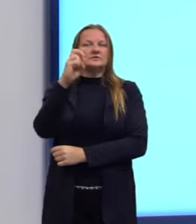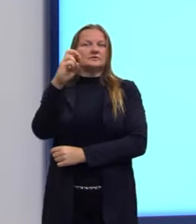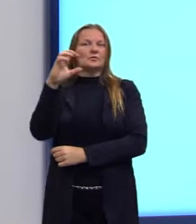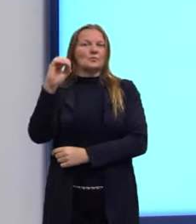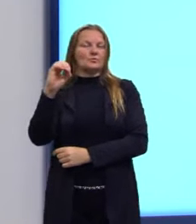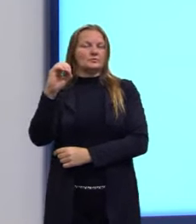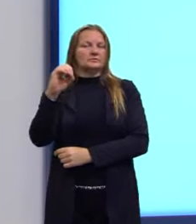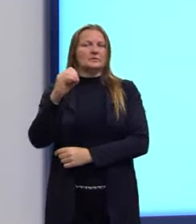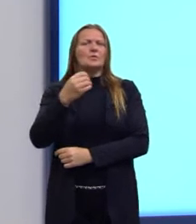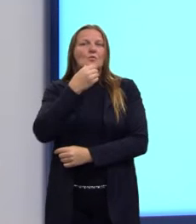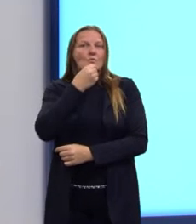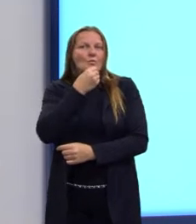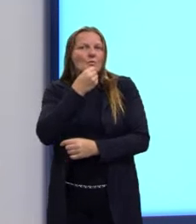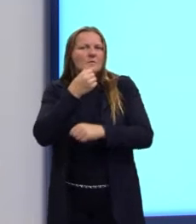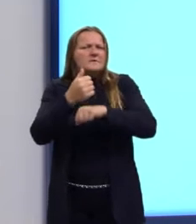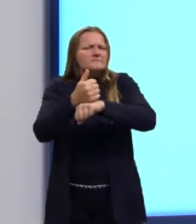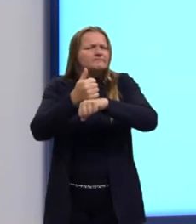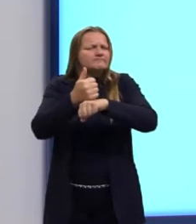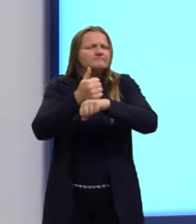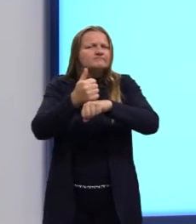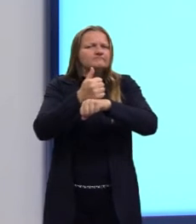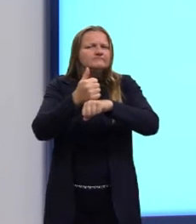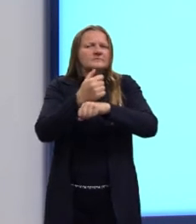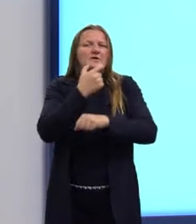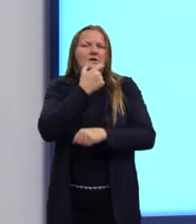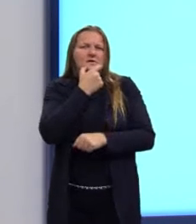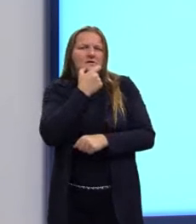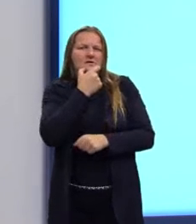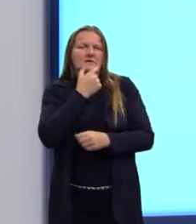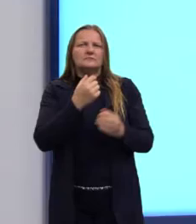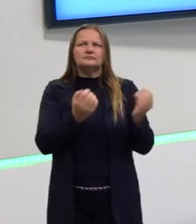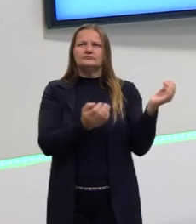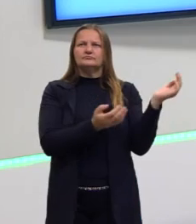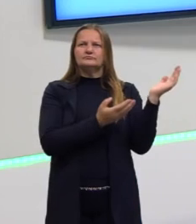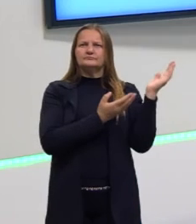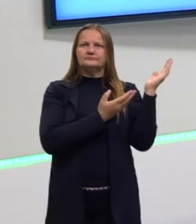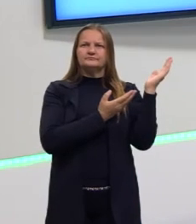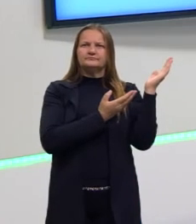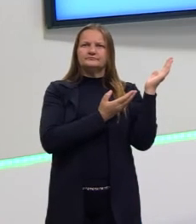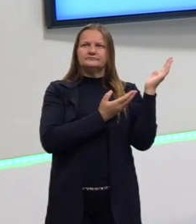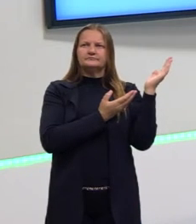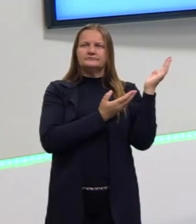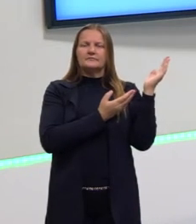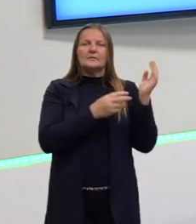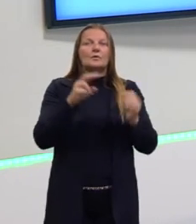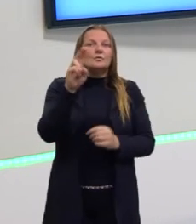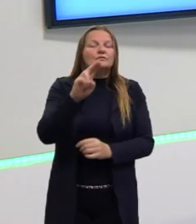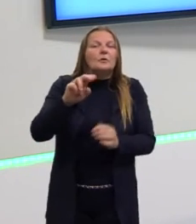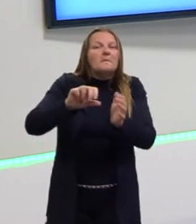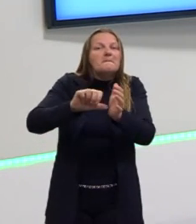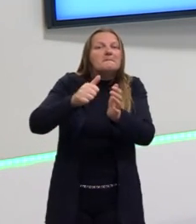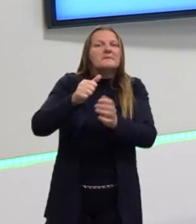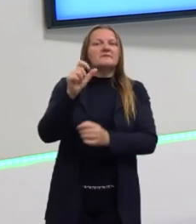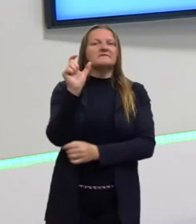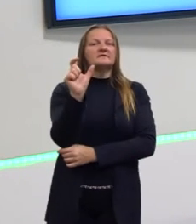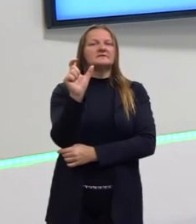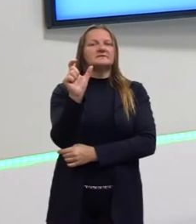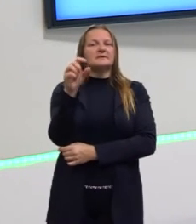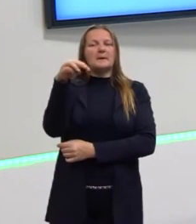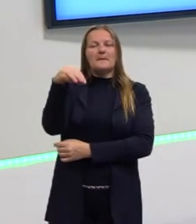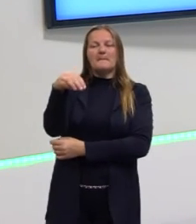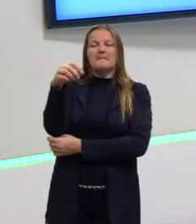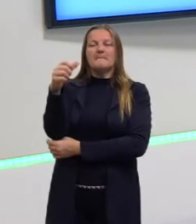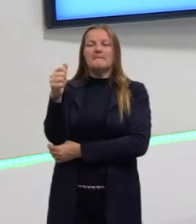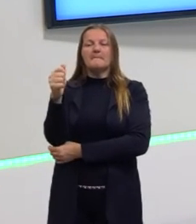o matemático britânico James Joseph Silvestre usou pela primeira vez o termo Matriz